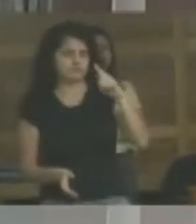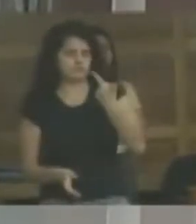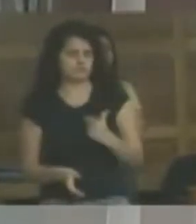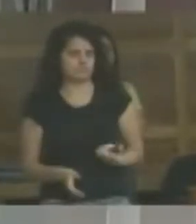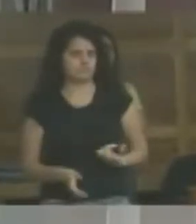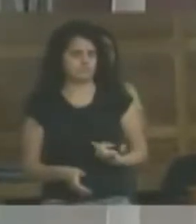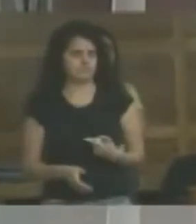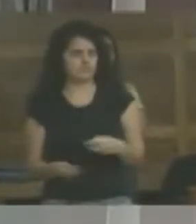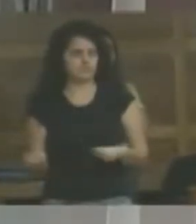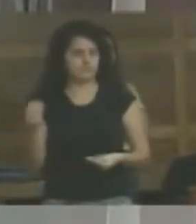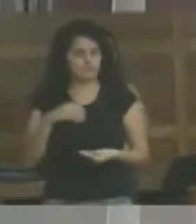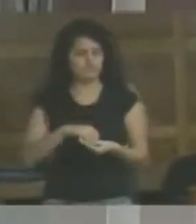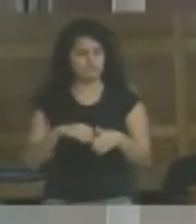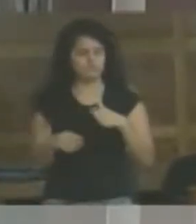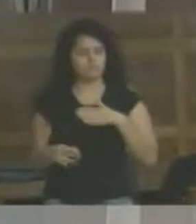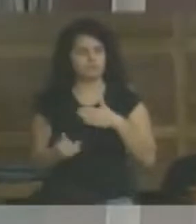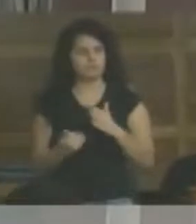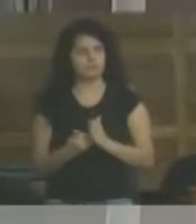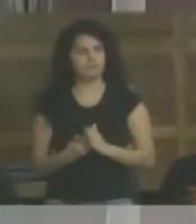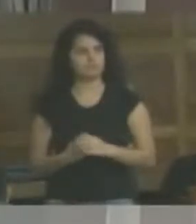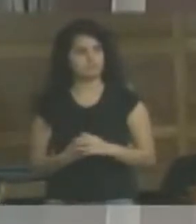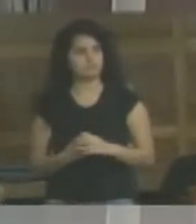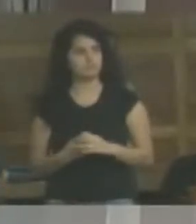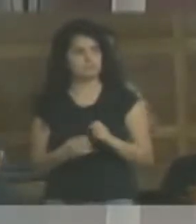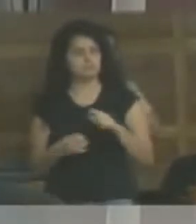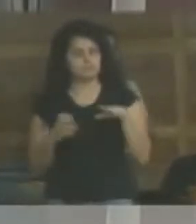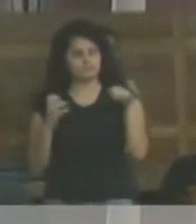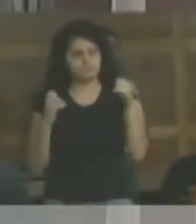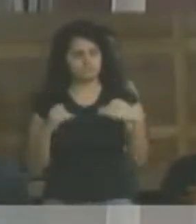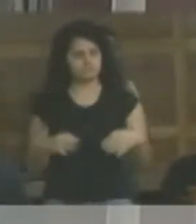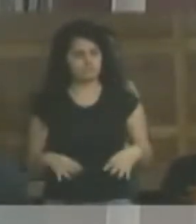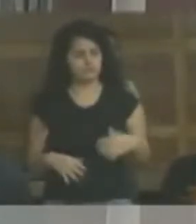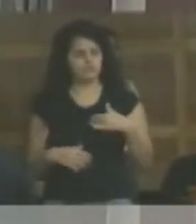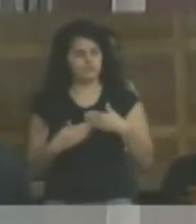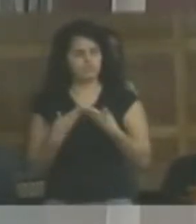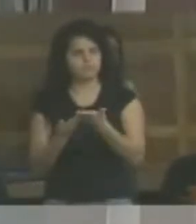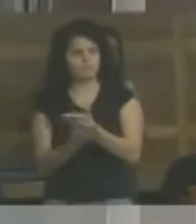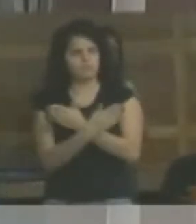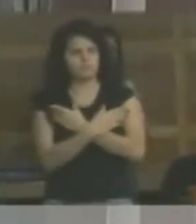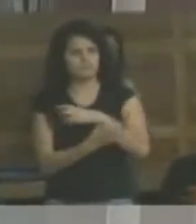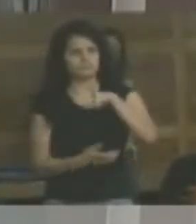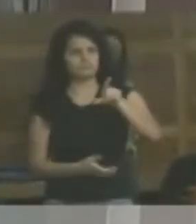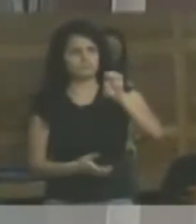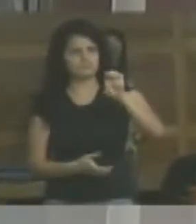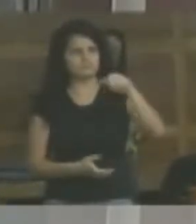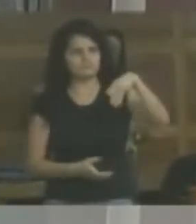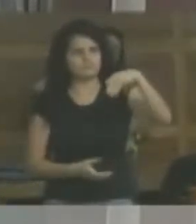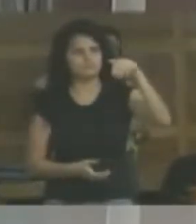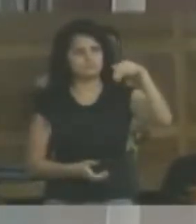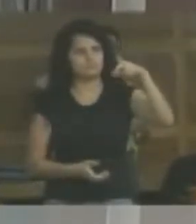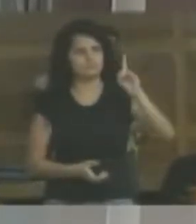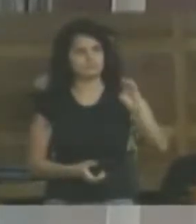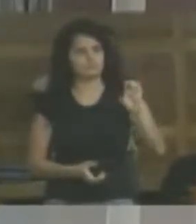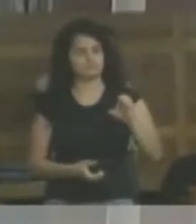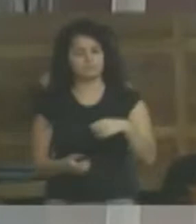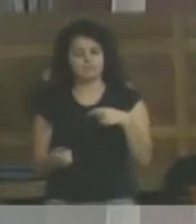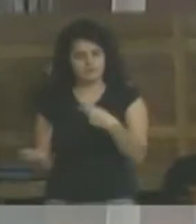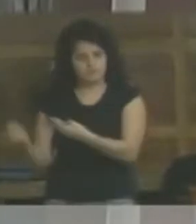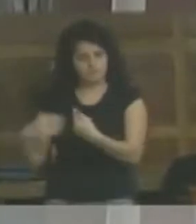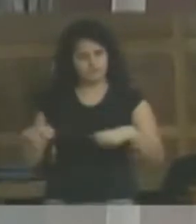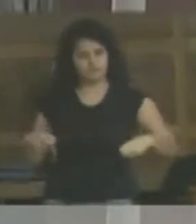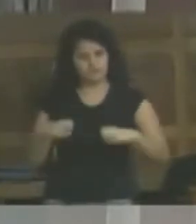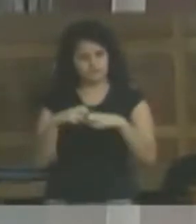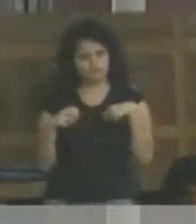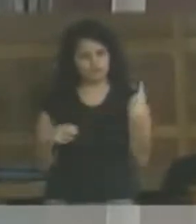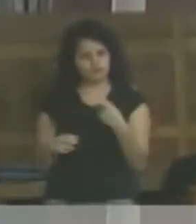Então, voltando aqui à minha emenda, gente, é só para um desabafo, e aí eu mando um abraço ao Leandro Silva e faço o convite a ele, se ele quiser aparecer aqui no plenário para a gente